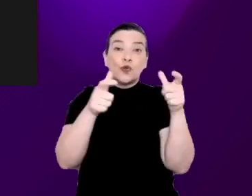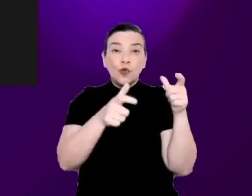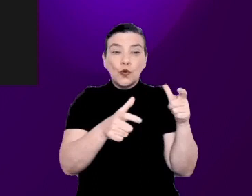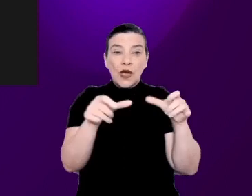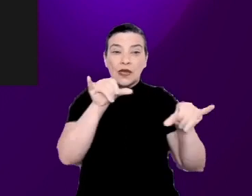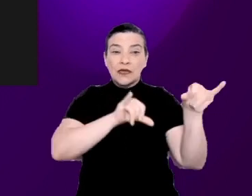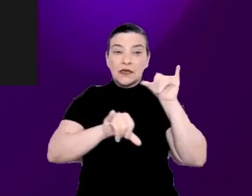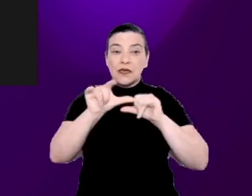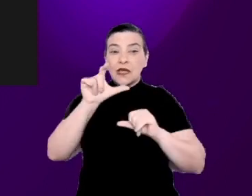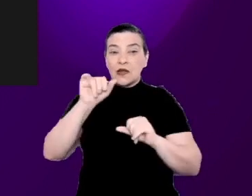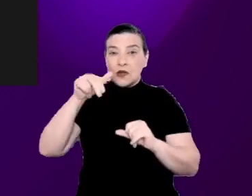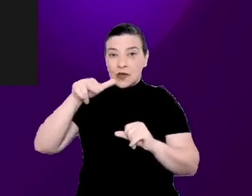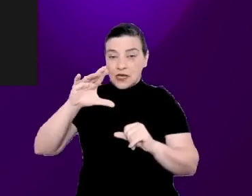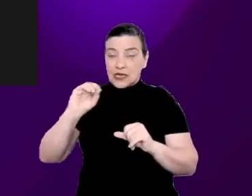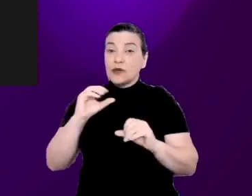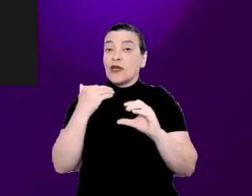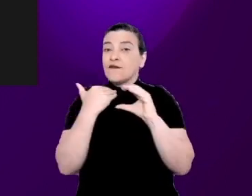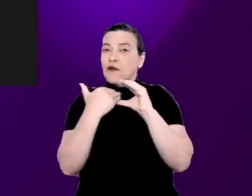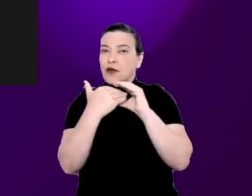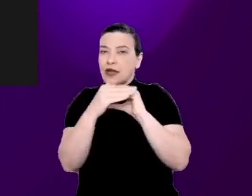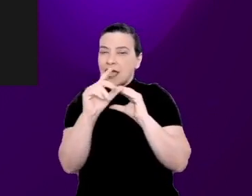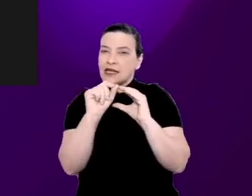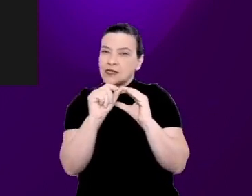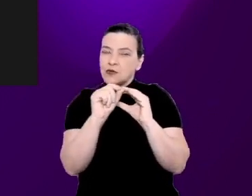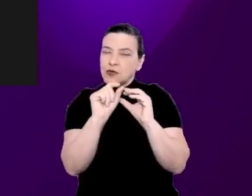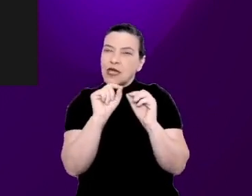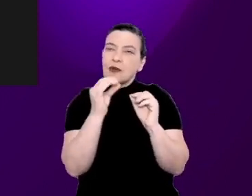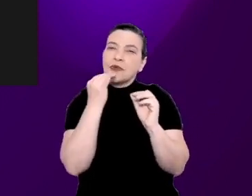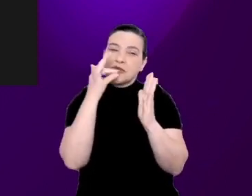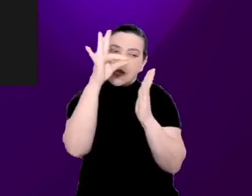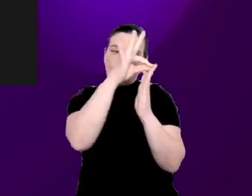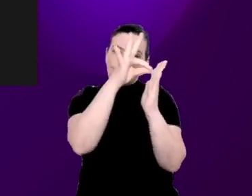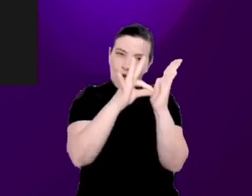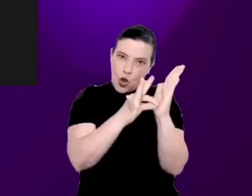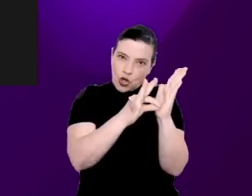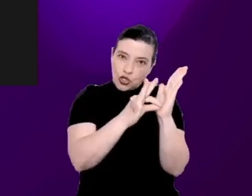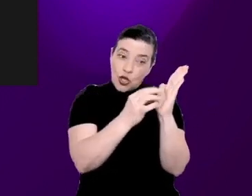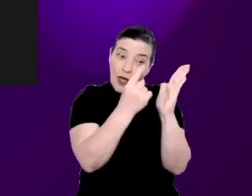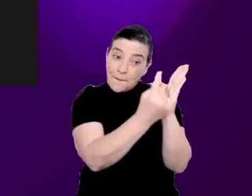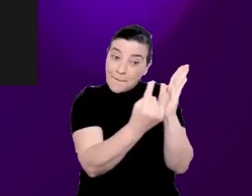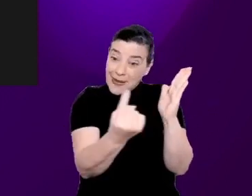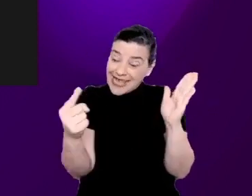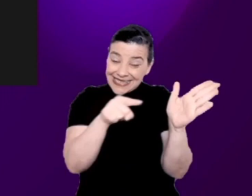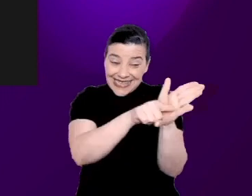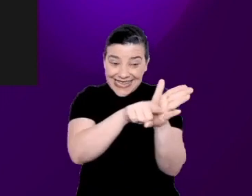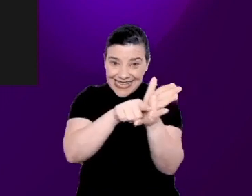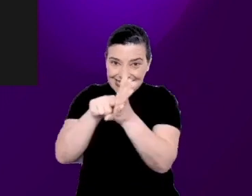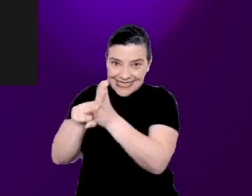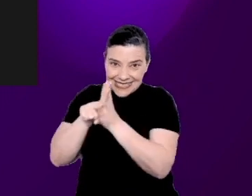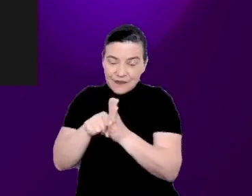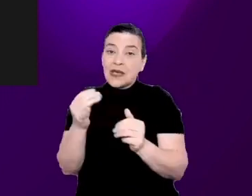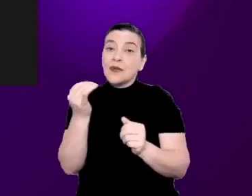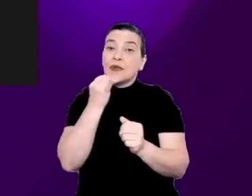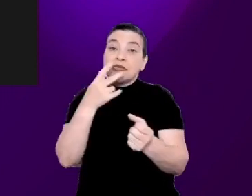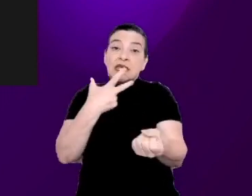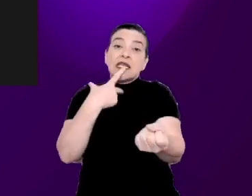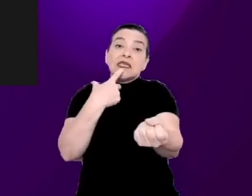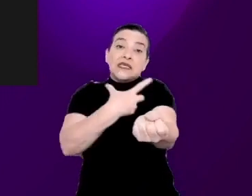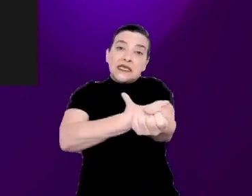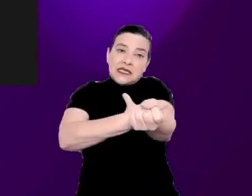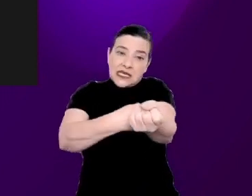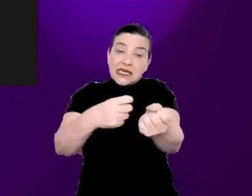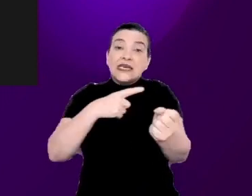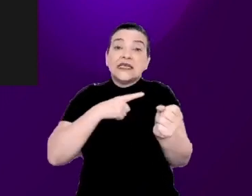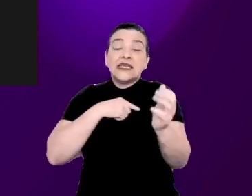um código específico para cada exame laboratorial. Então, o hemograma, por exemplo, ele tem um código LOINC que é